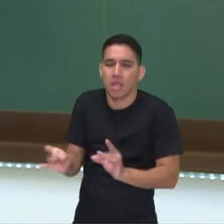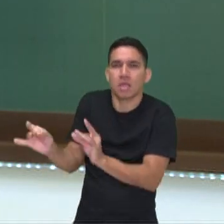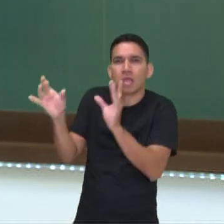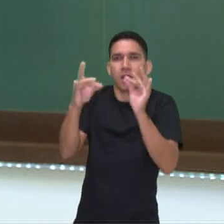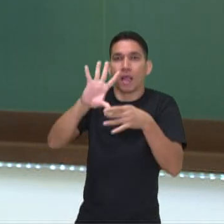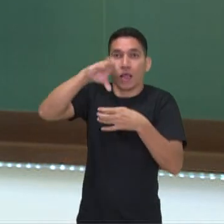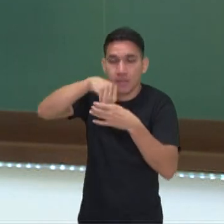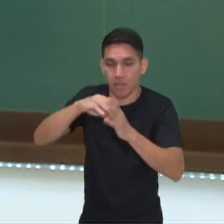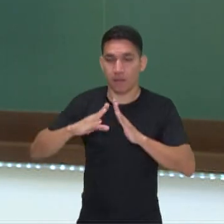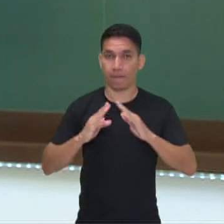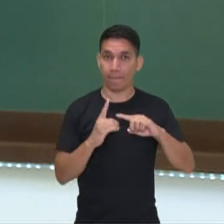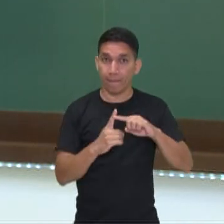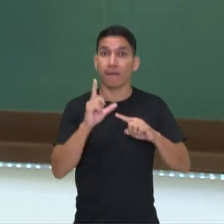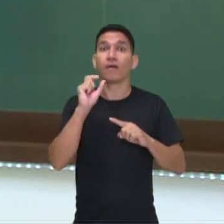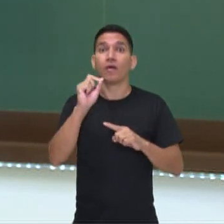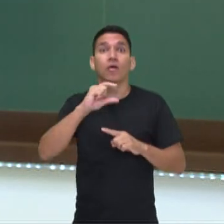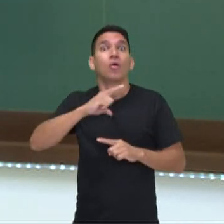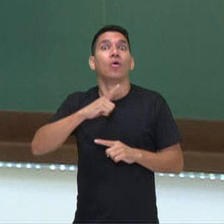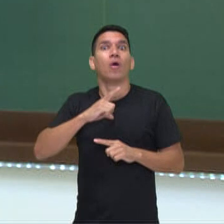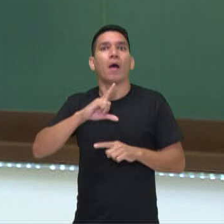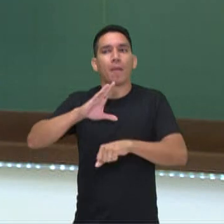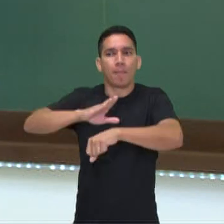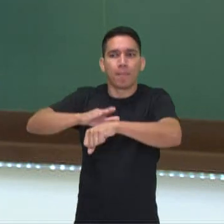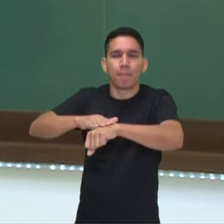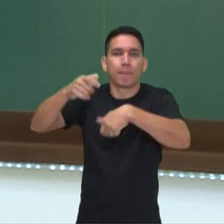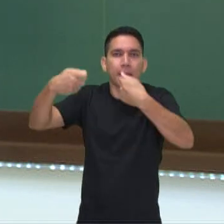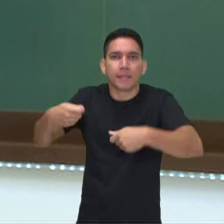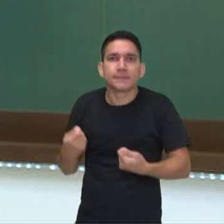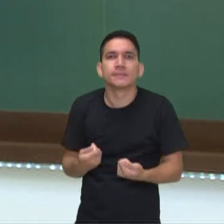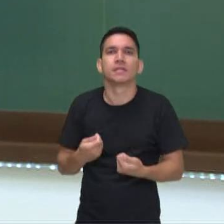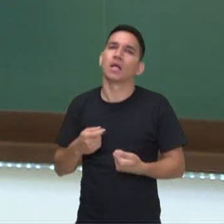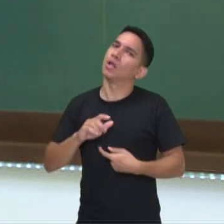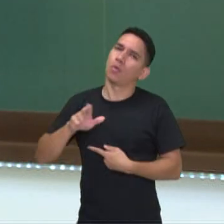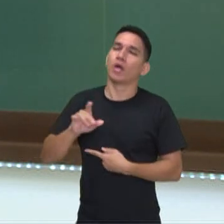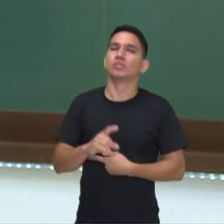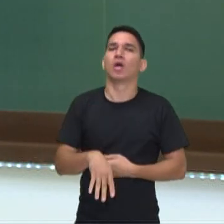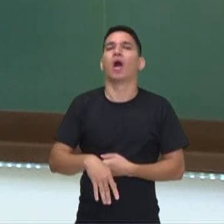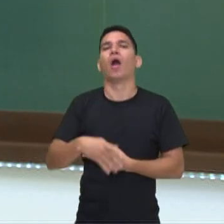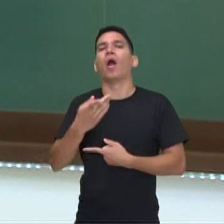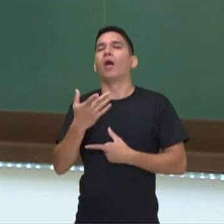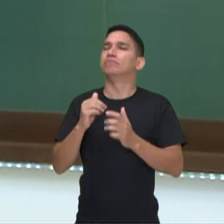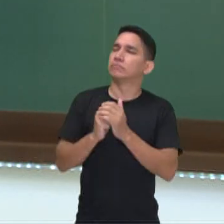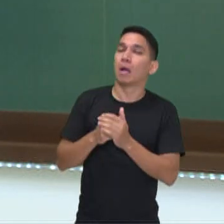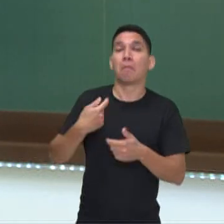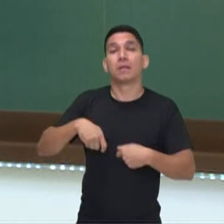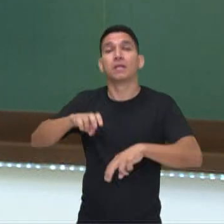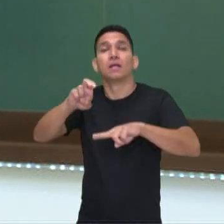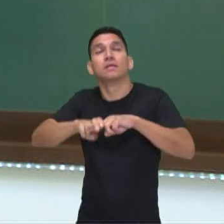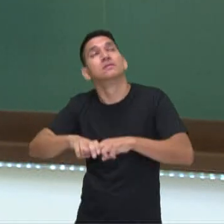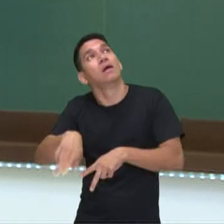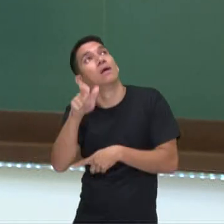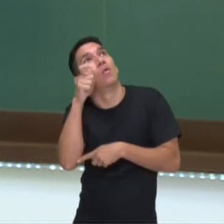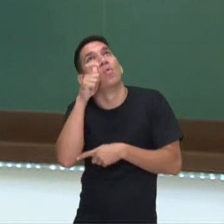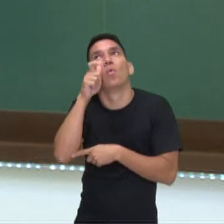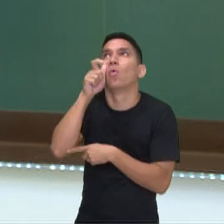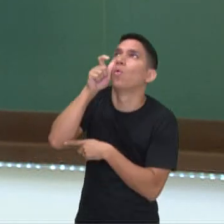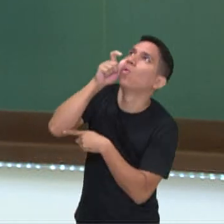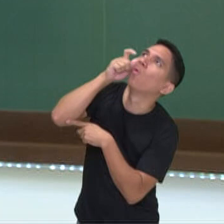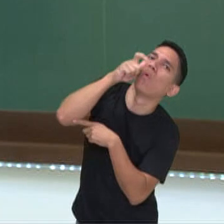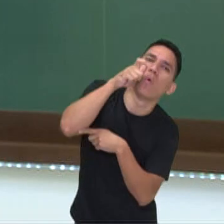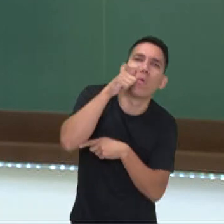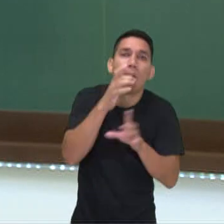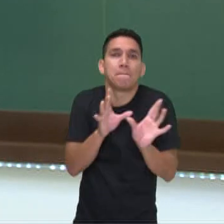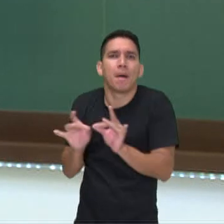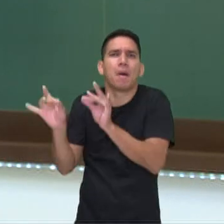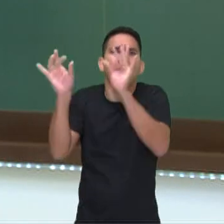interior da igreja, a pessoa precisa de tempo, né? Não só a missa, ela precisa sentar, ficar observando as maravilhas da